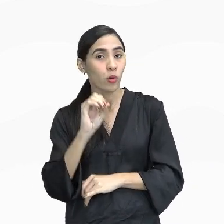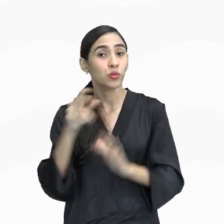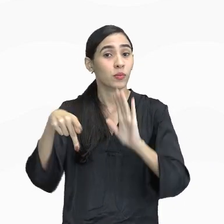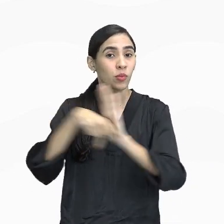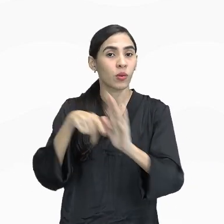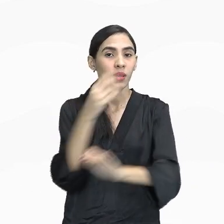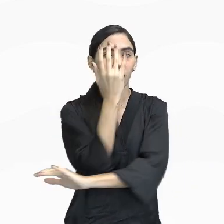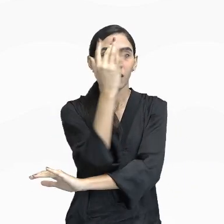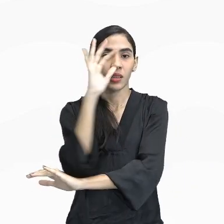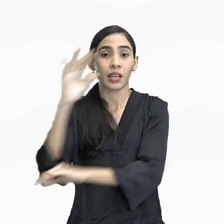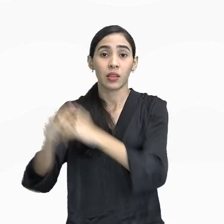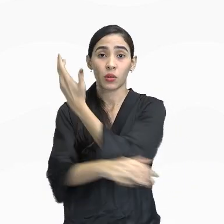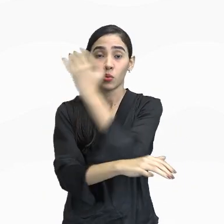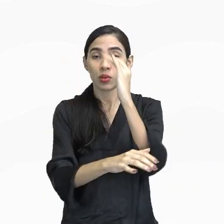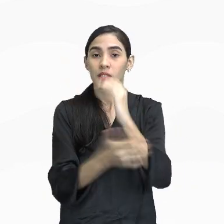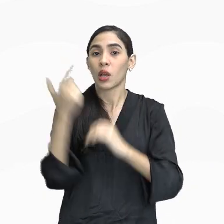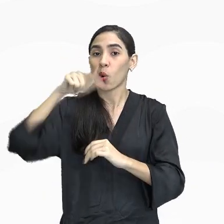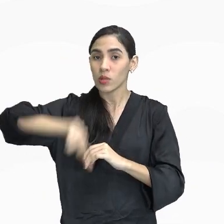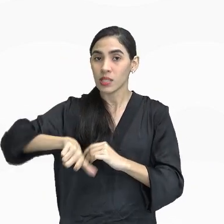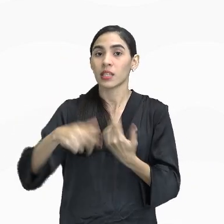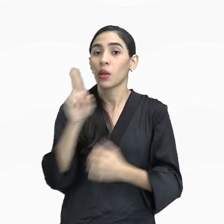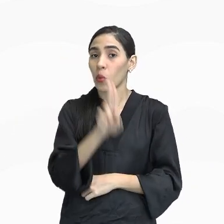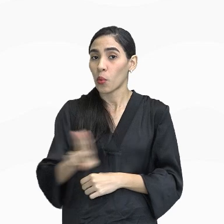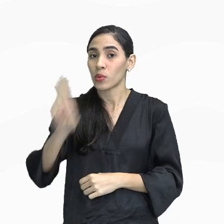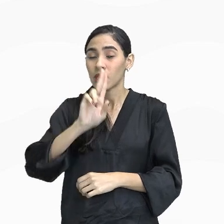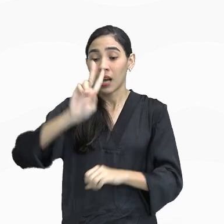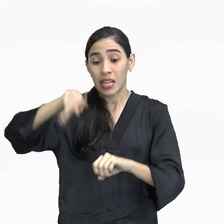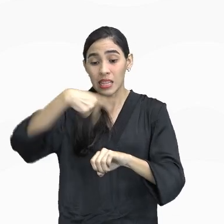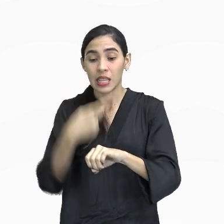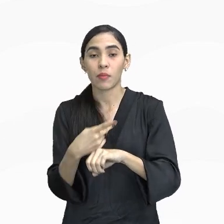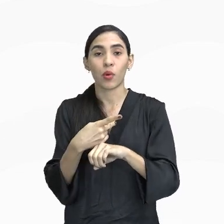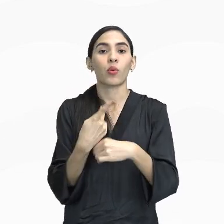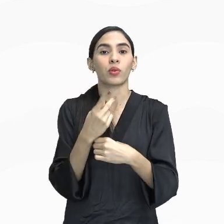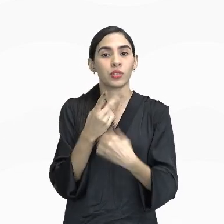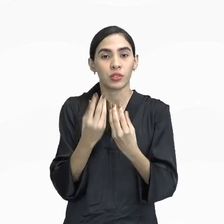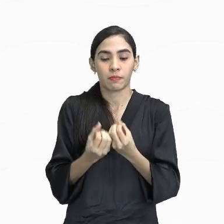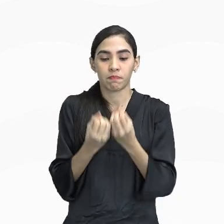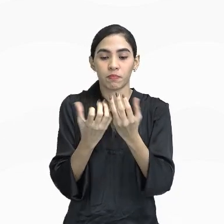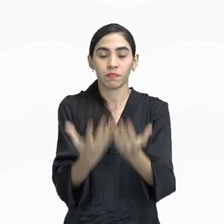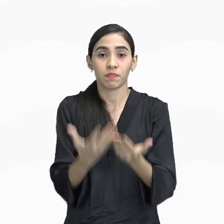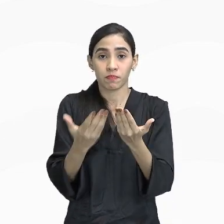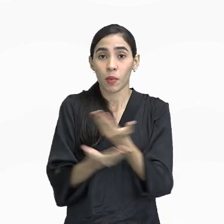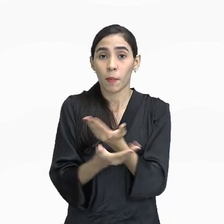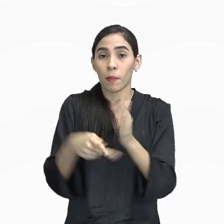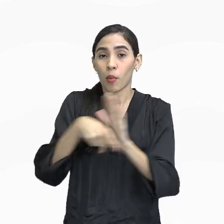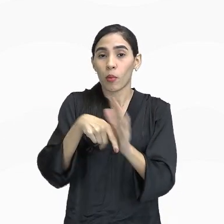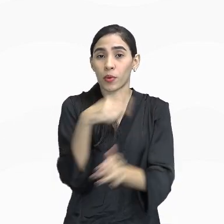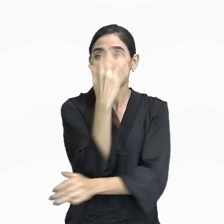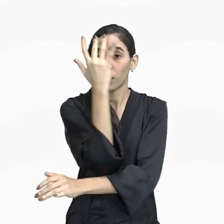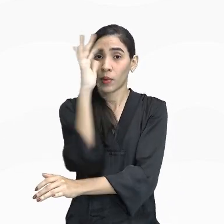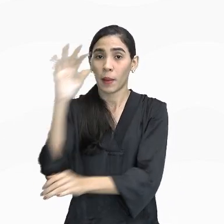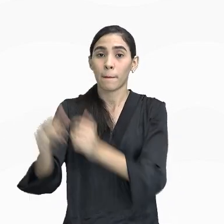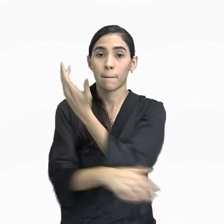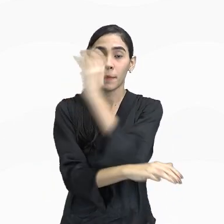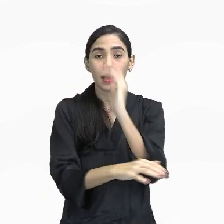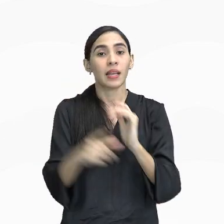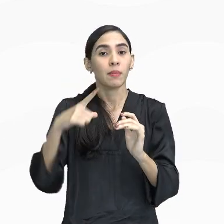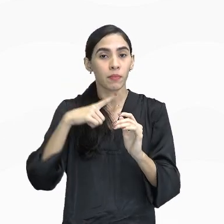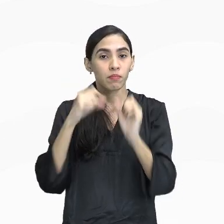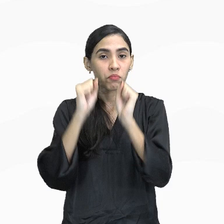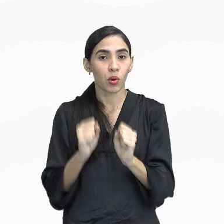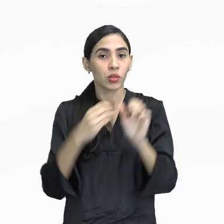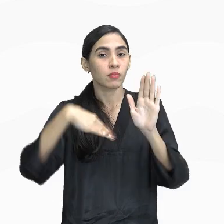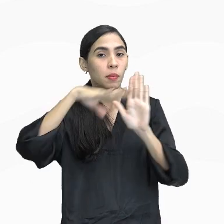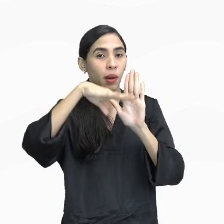serem utilizados por eles, devolvendo-os em seguida ao ambiente. E eles podem ser classificados